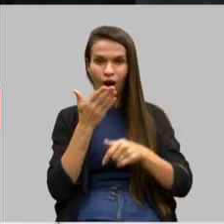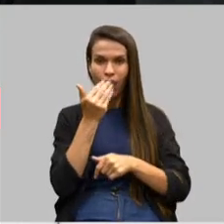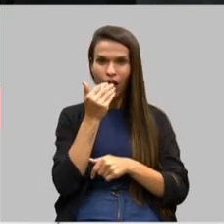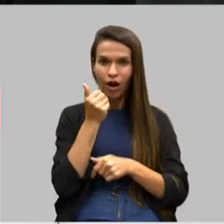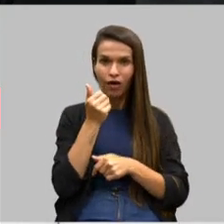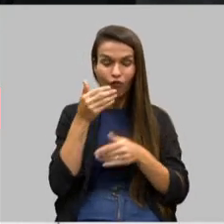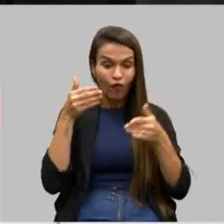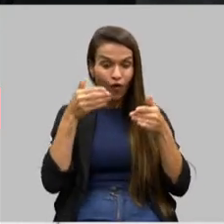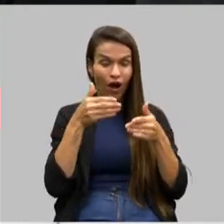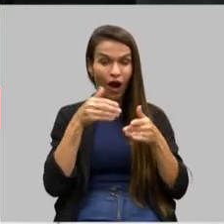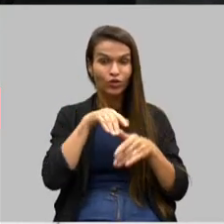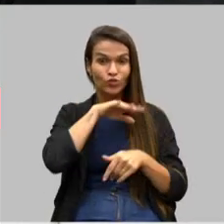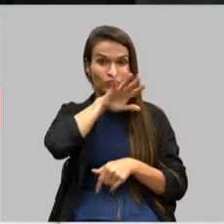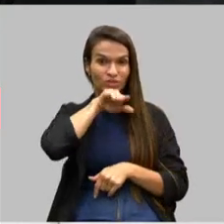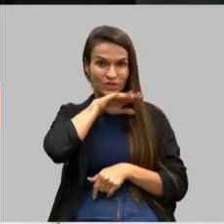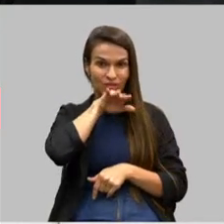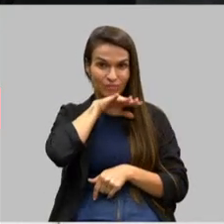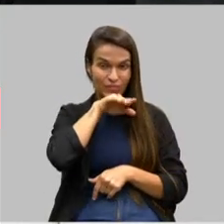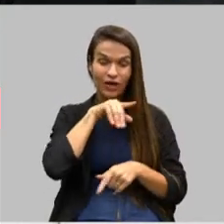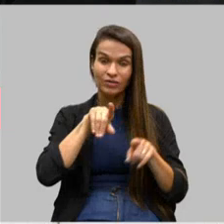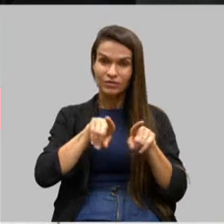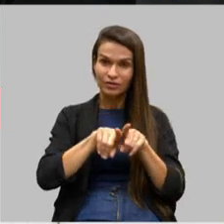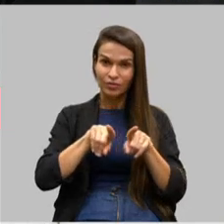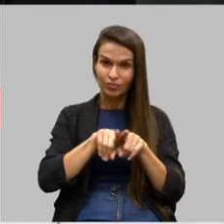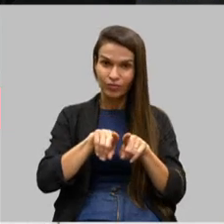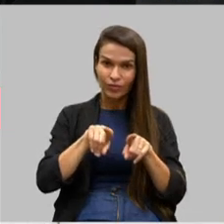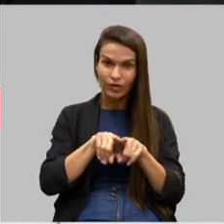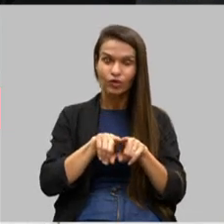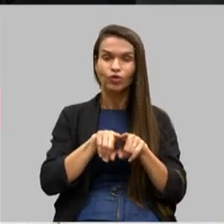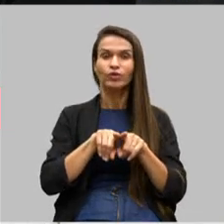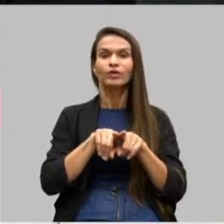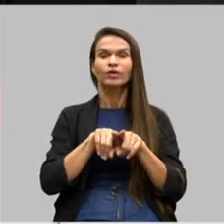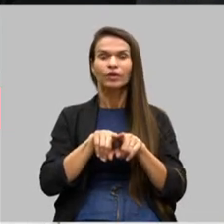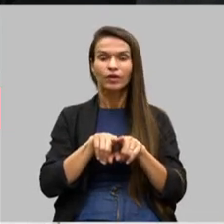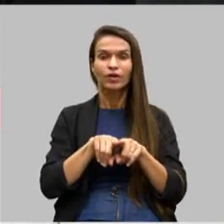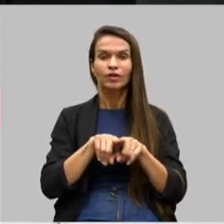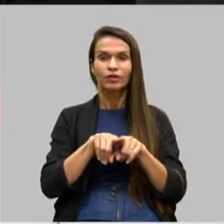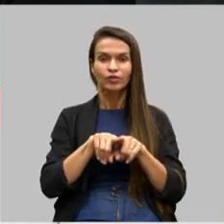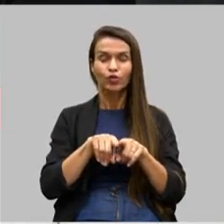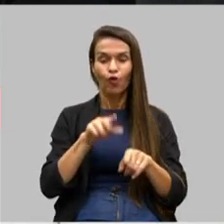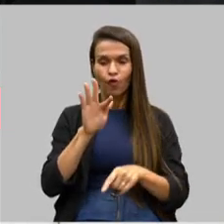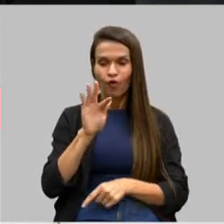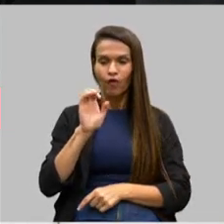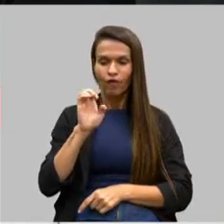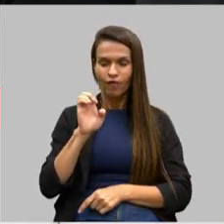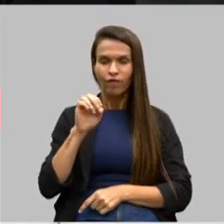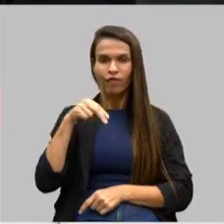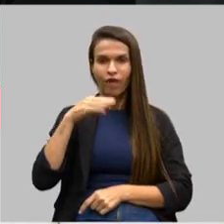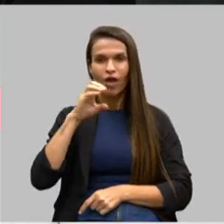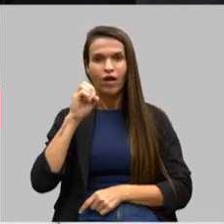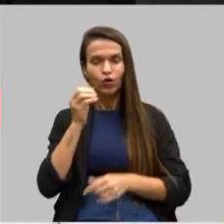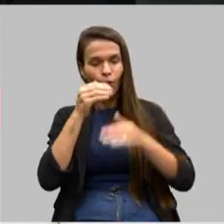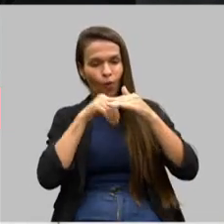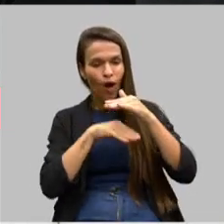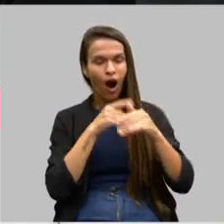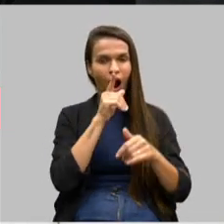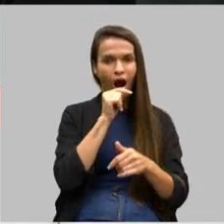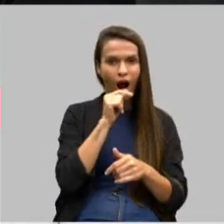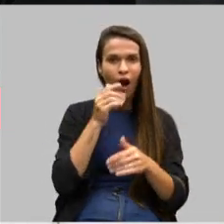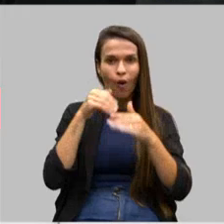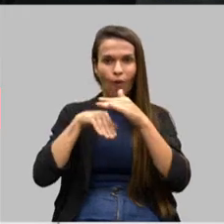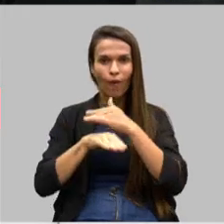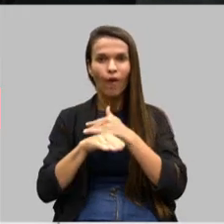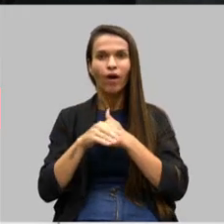animais, né? Na questão do feno, estocar água, estocar alimento, para garantir que, na época